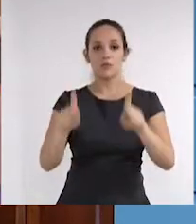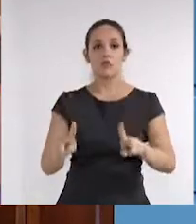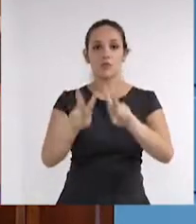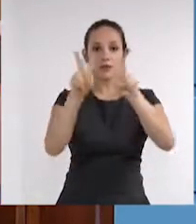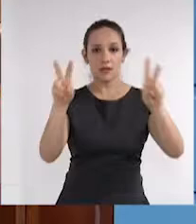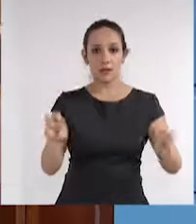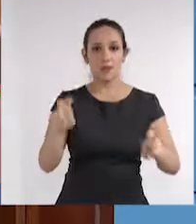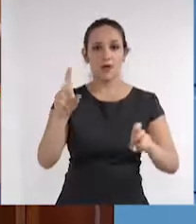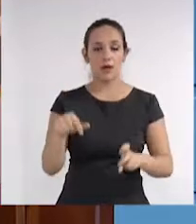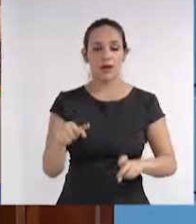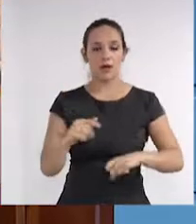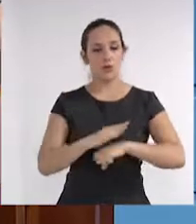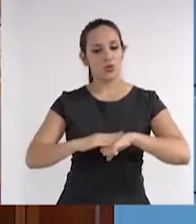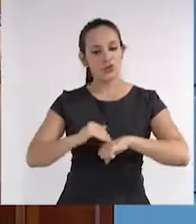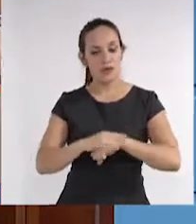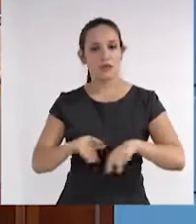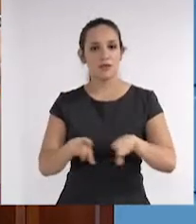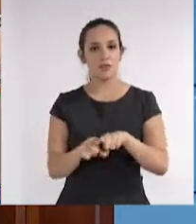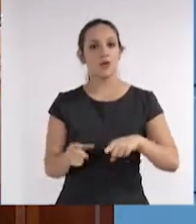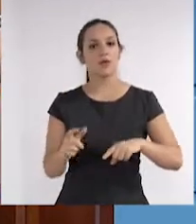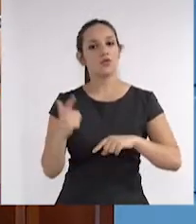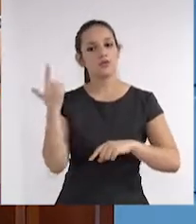e Superação da Violência.